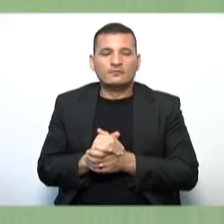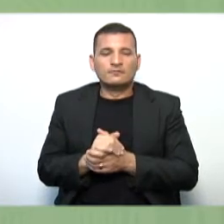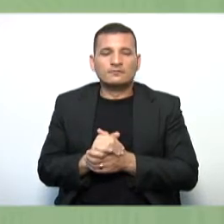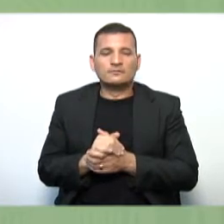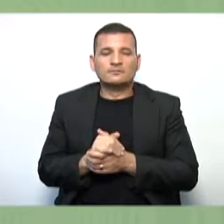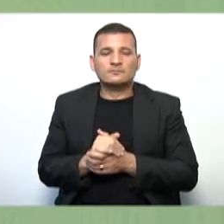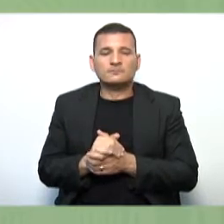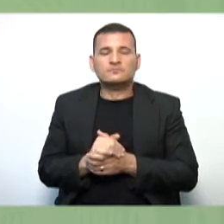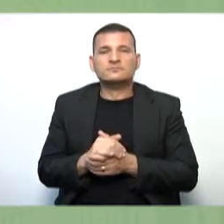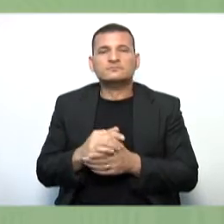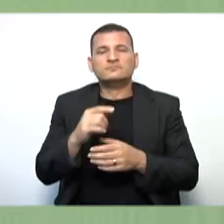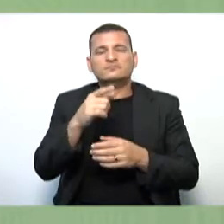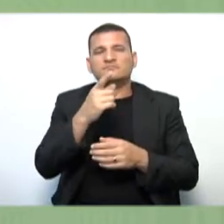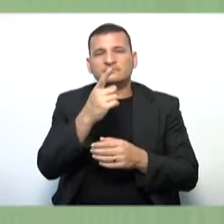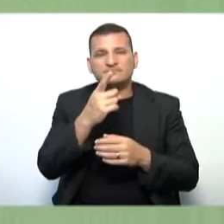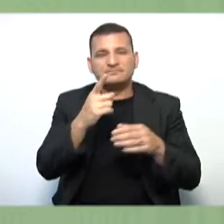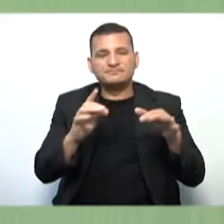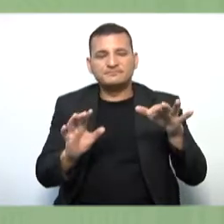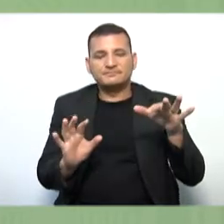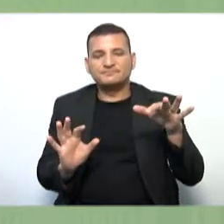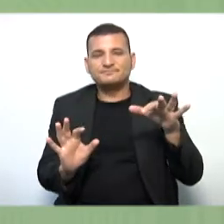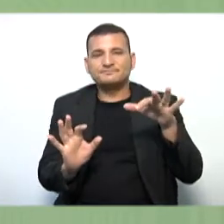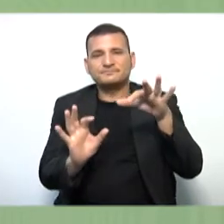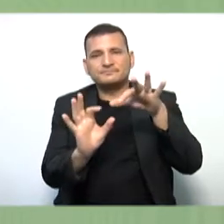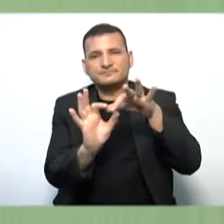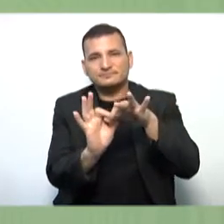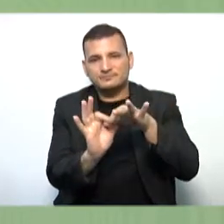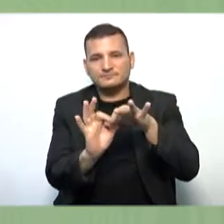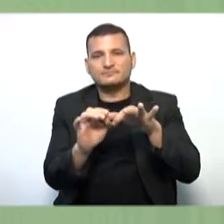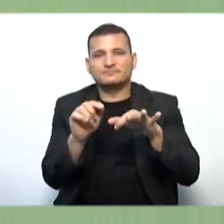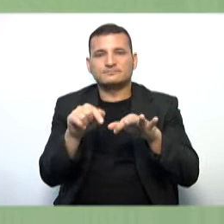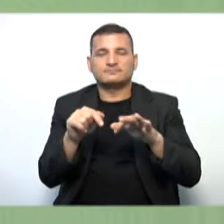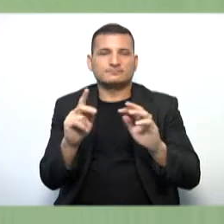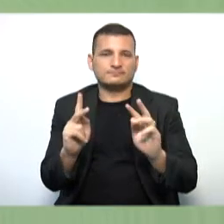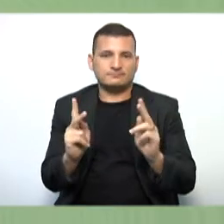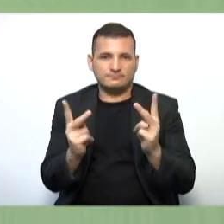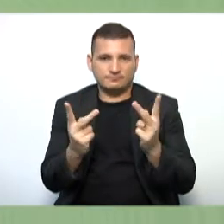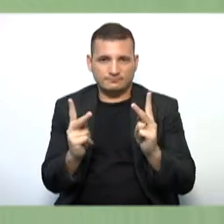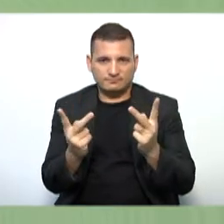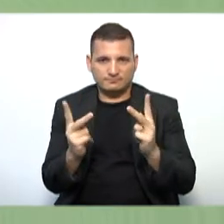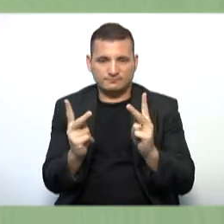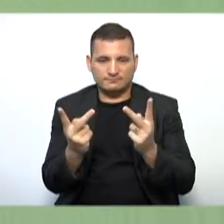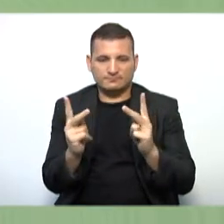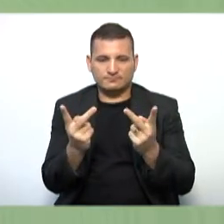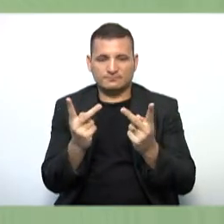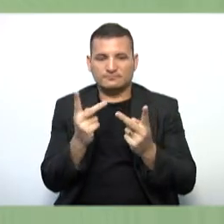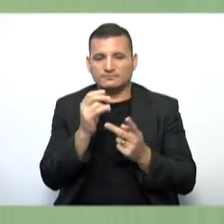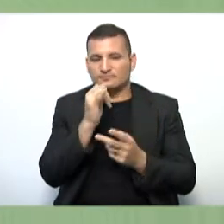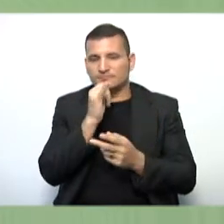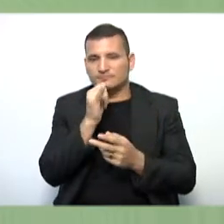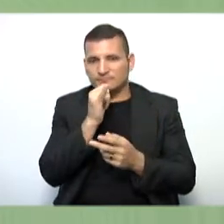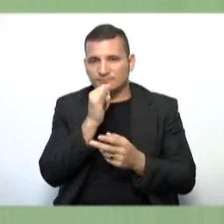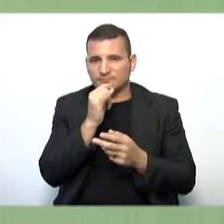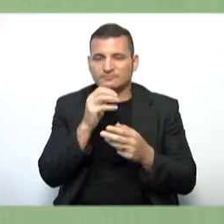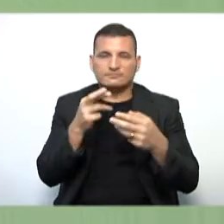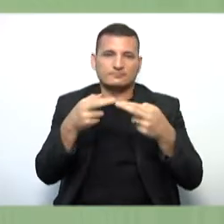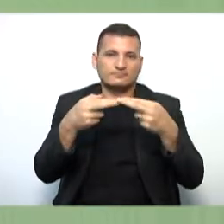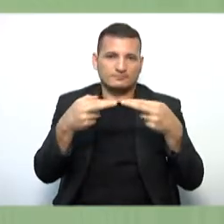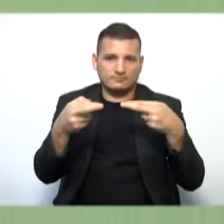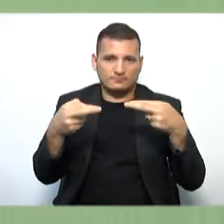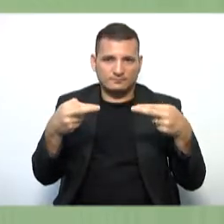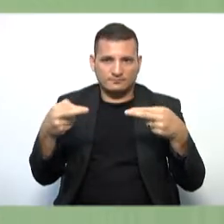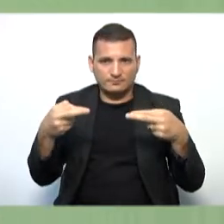promovendo integração aqui embaixo com os dispositivos de hardware, né? Por exemplo, a rede já está até aqui,